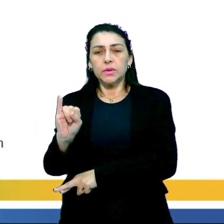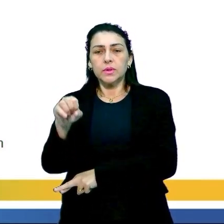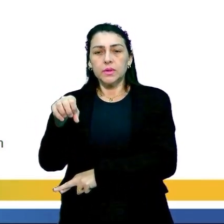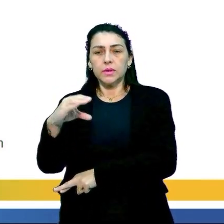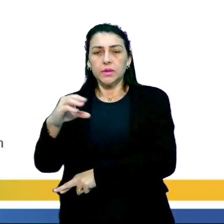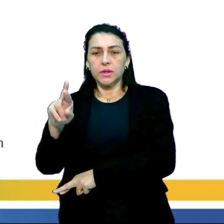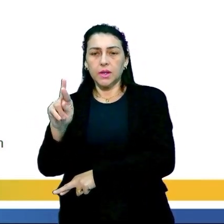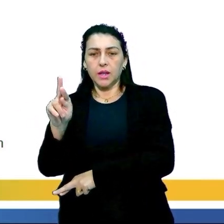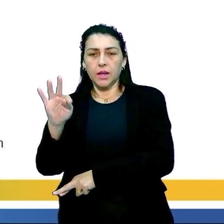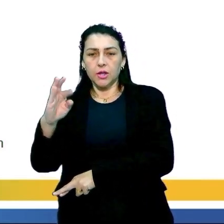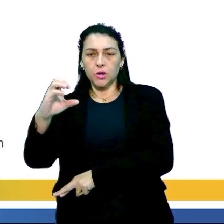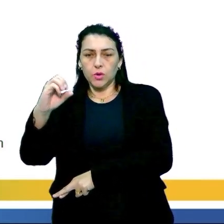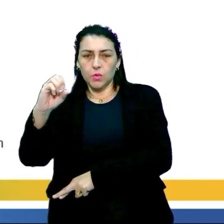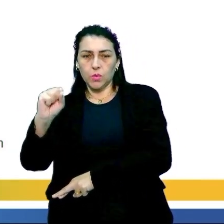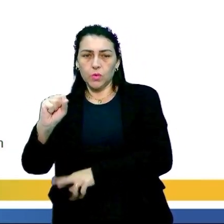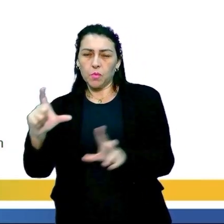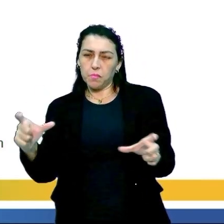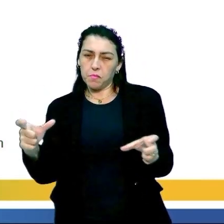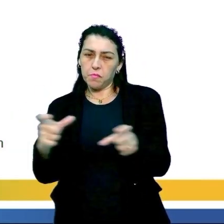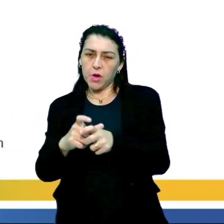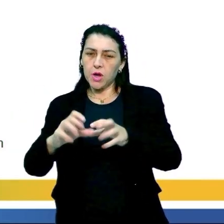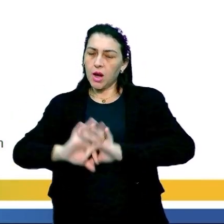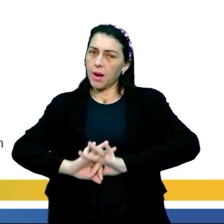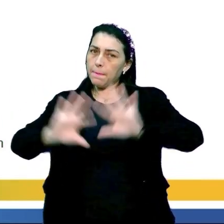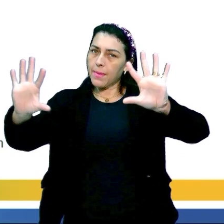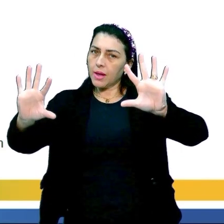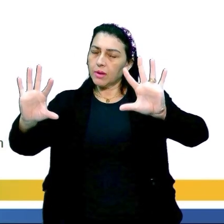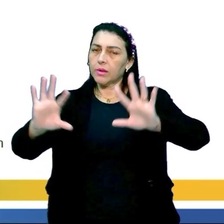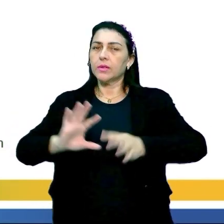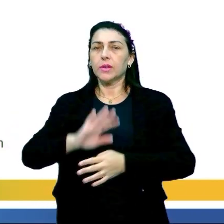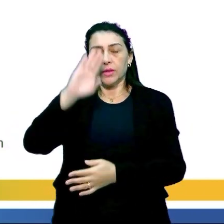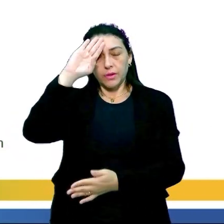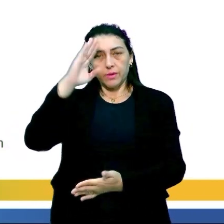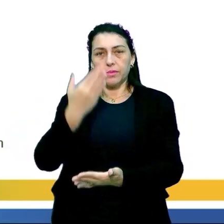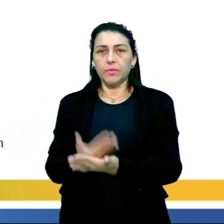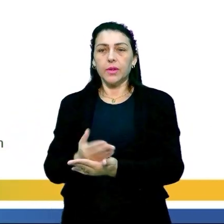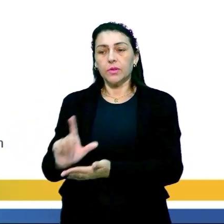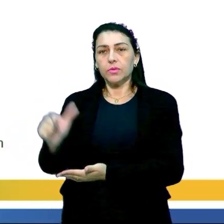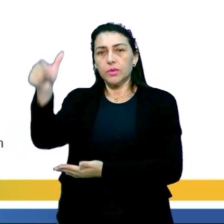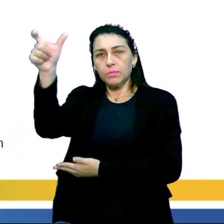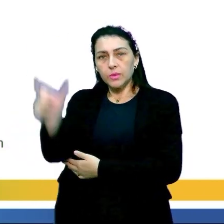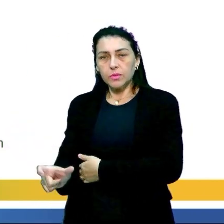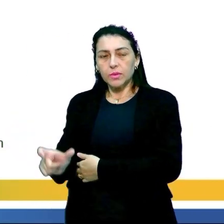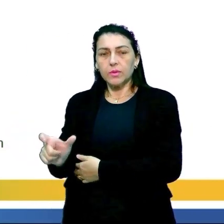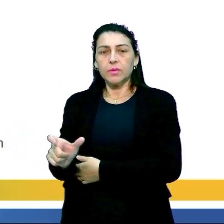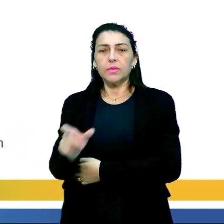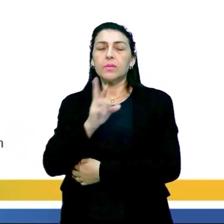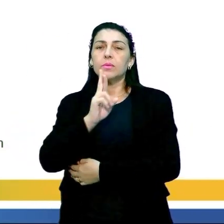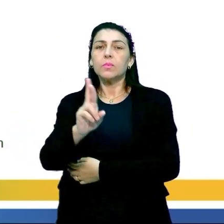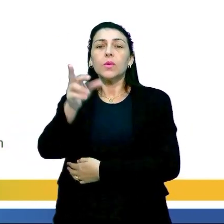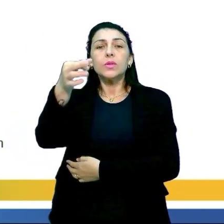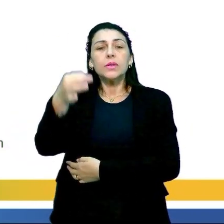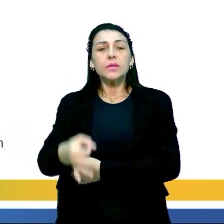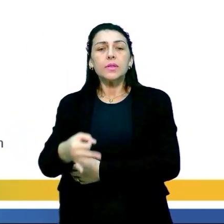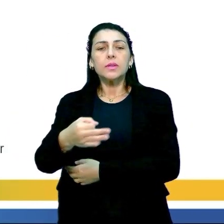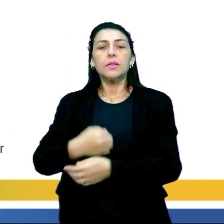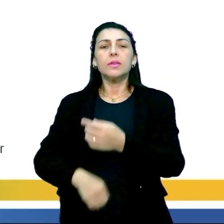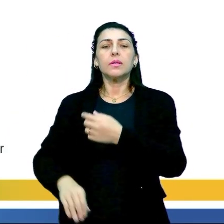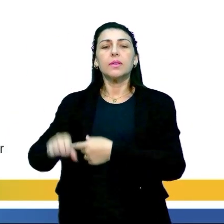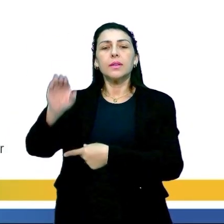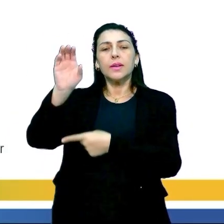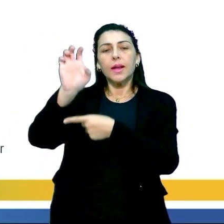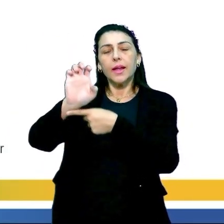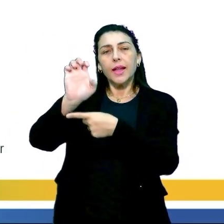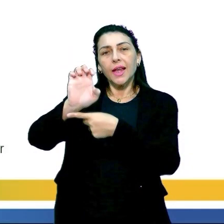E letra E, restringem a liberdade de credo. A alternativa correta está na letra